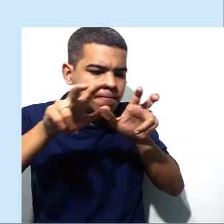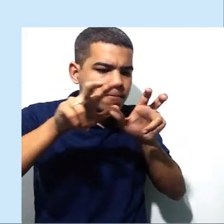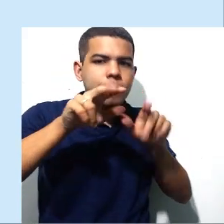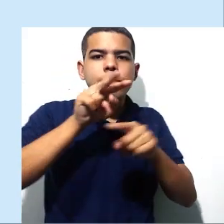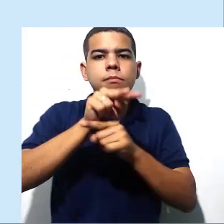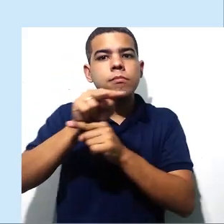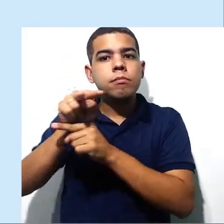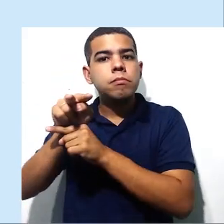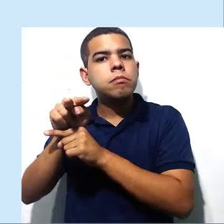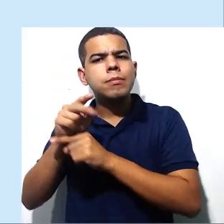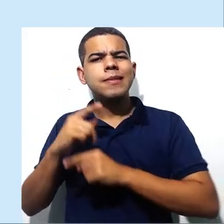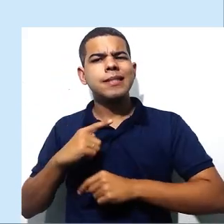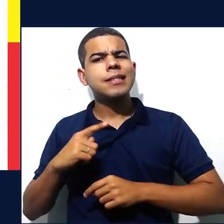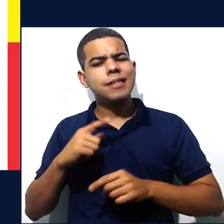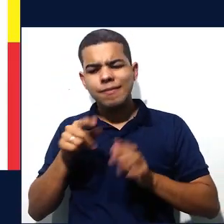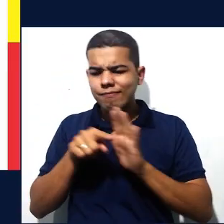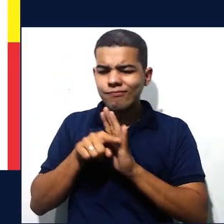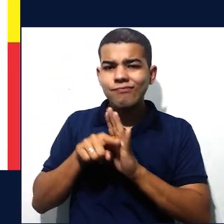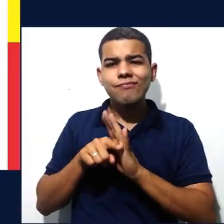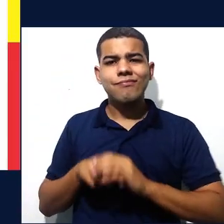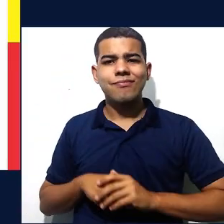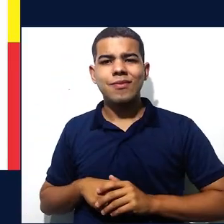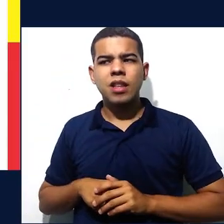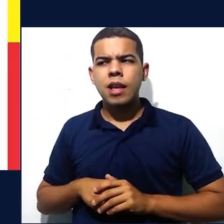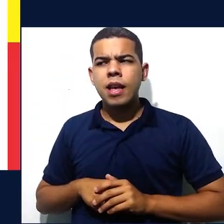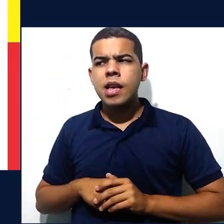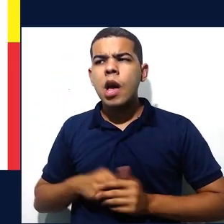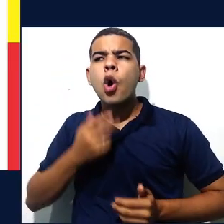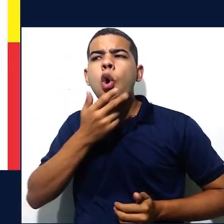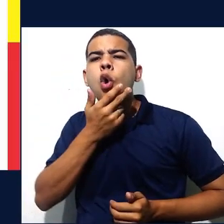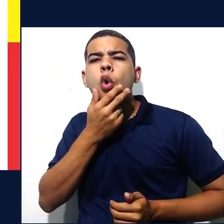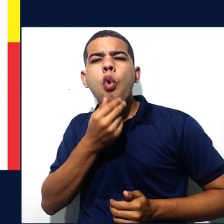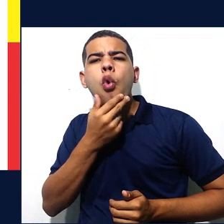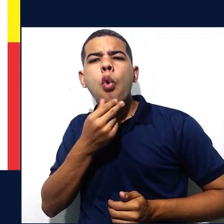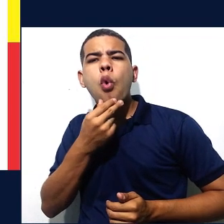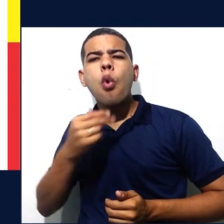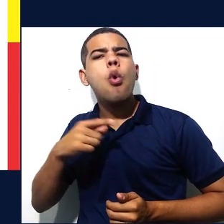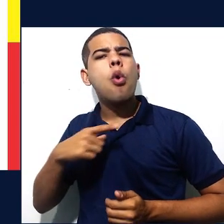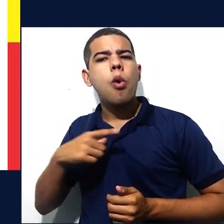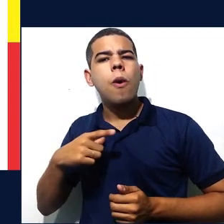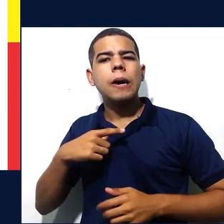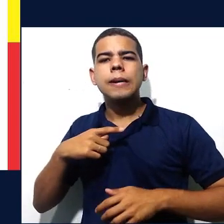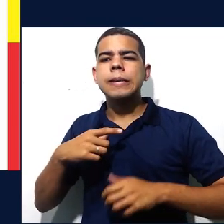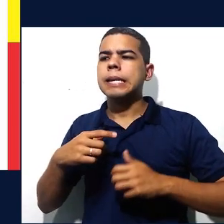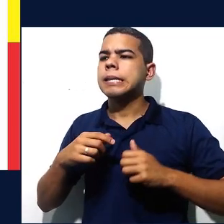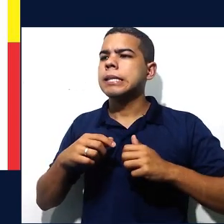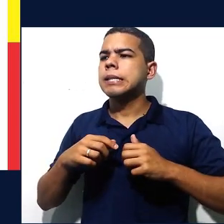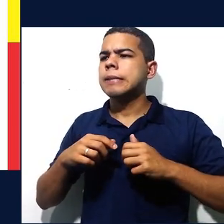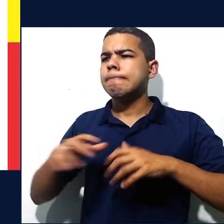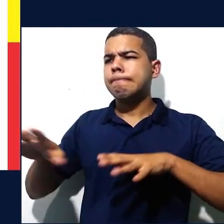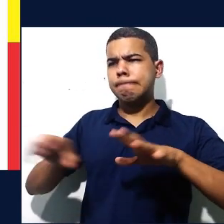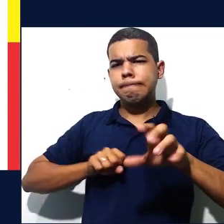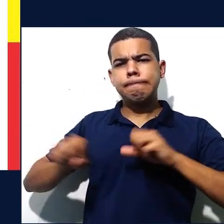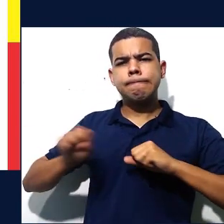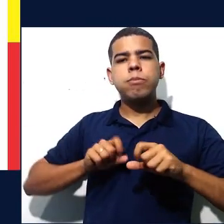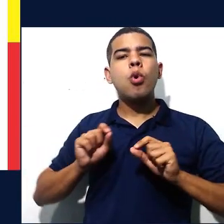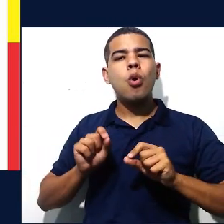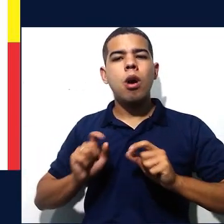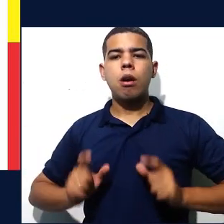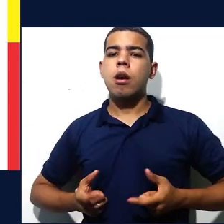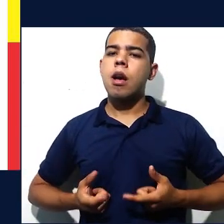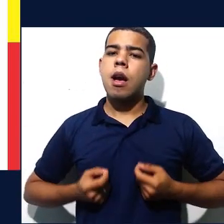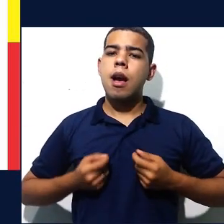principais consequências do homem? As principais consequências que são naturais e sociais são o